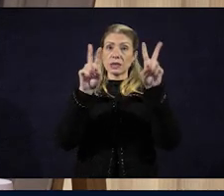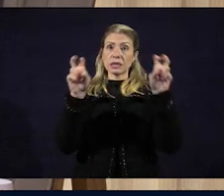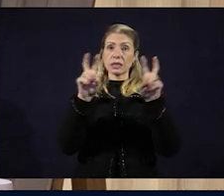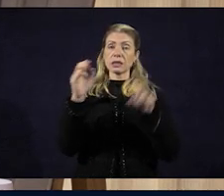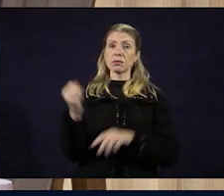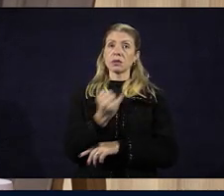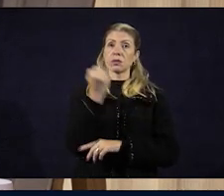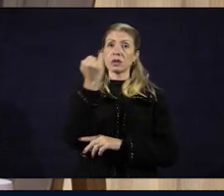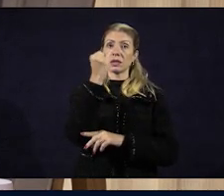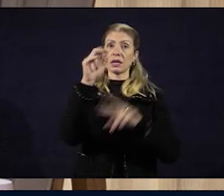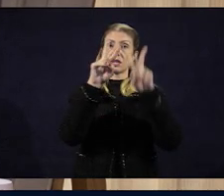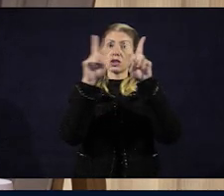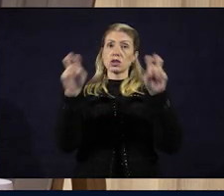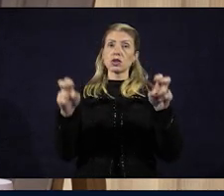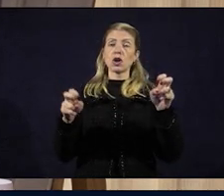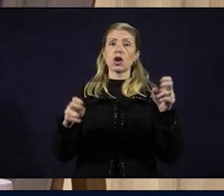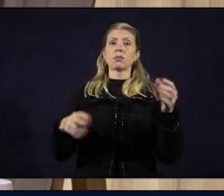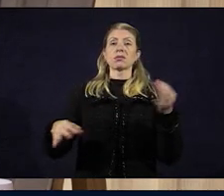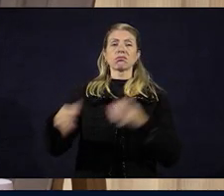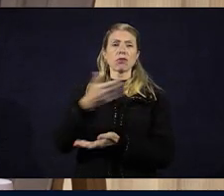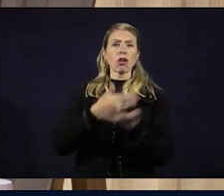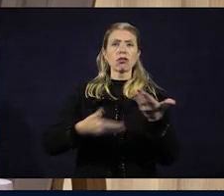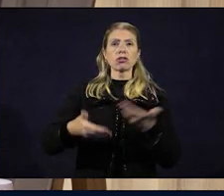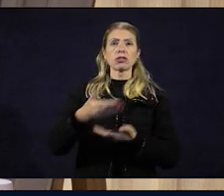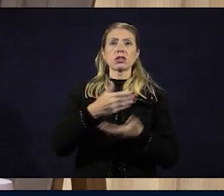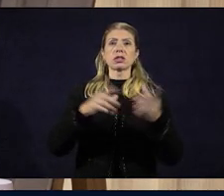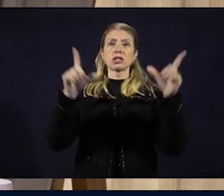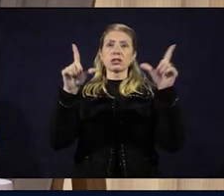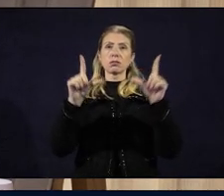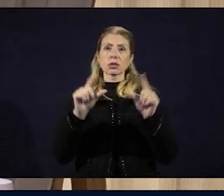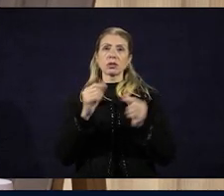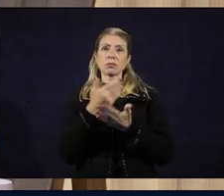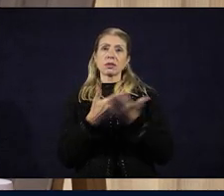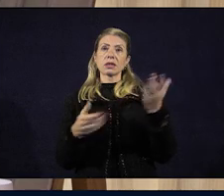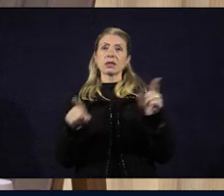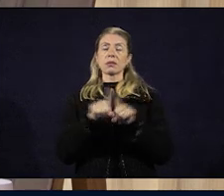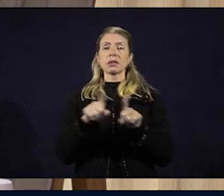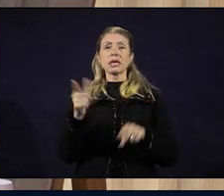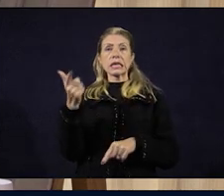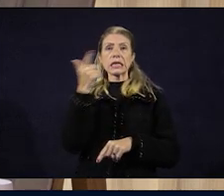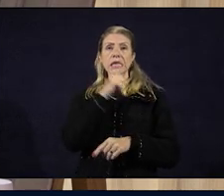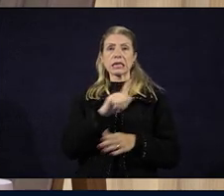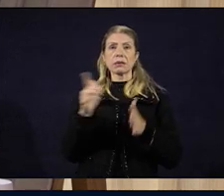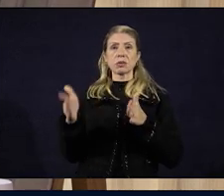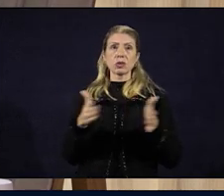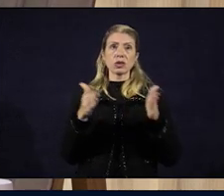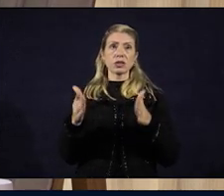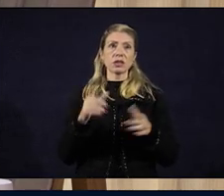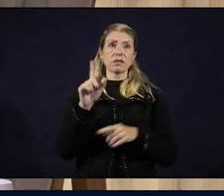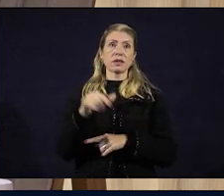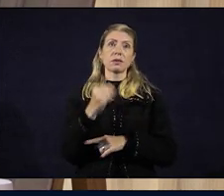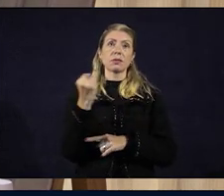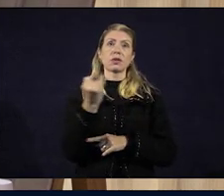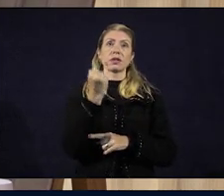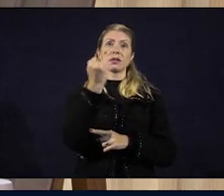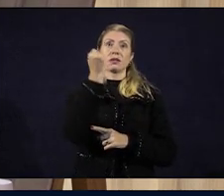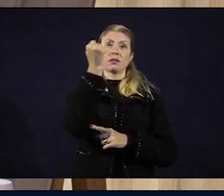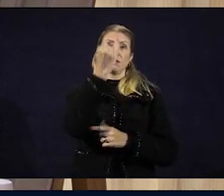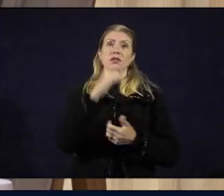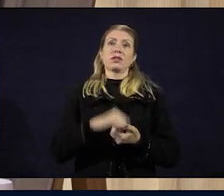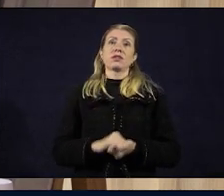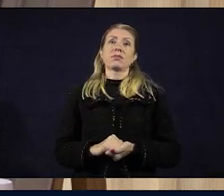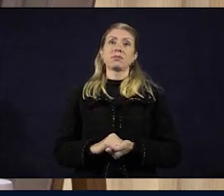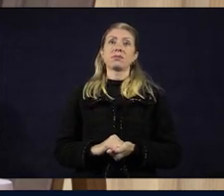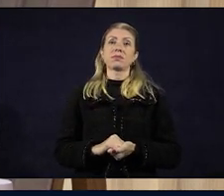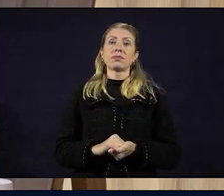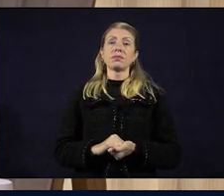agro, né? Logística, competitividade, redução de gargalo, ganho de produtividade, né? Então, bem legal ver o interesse. Peço, por